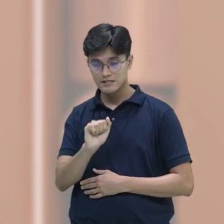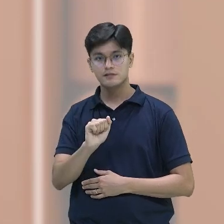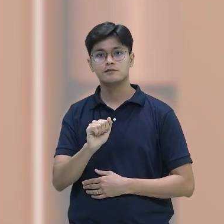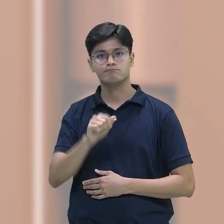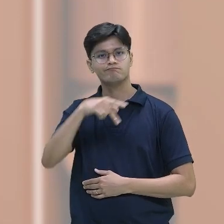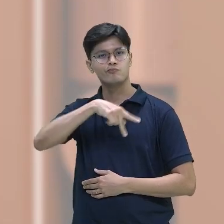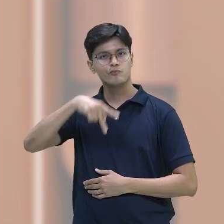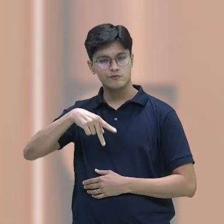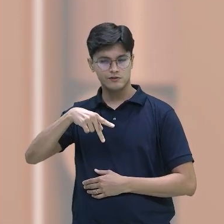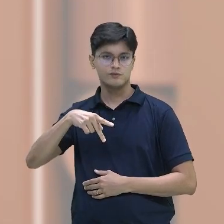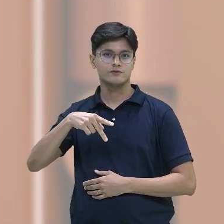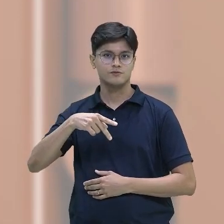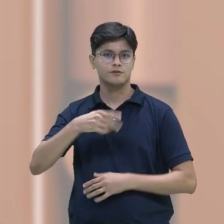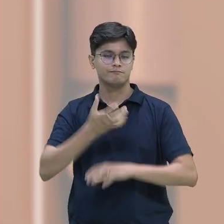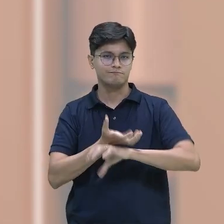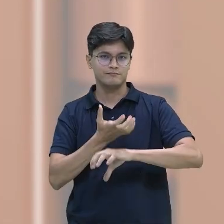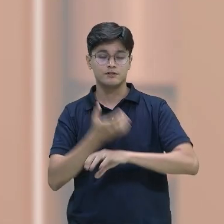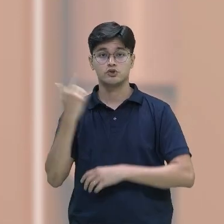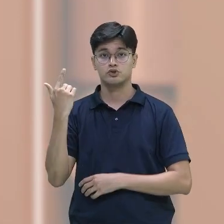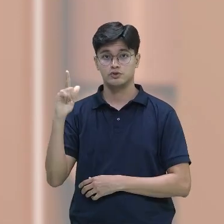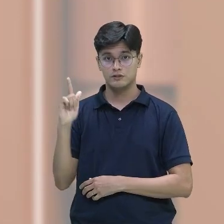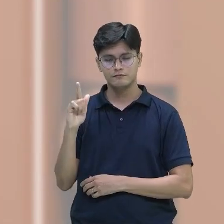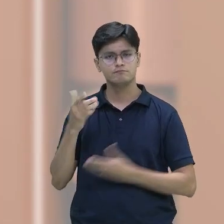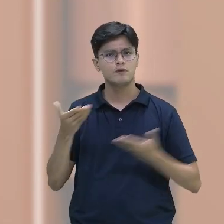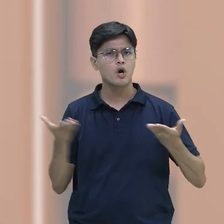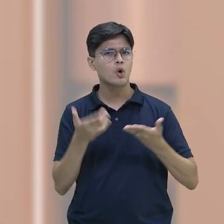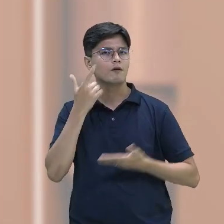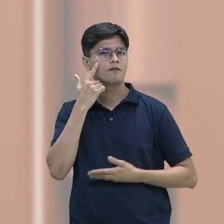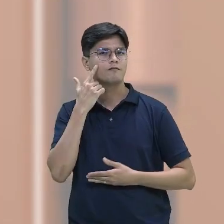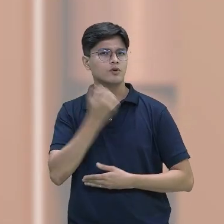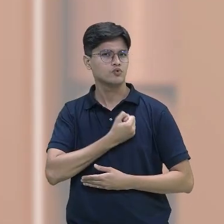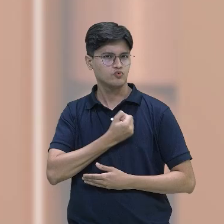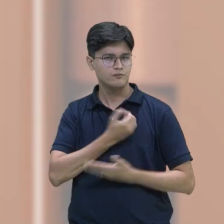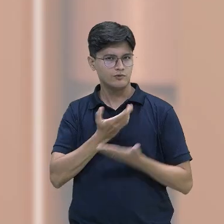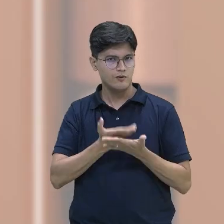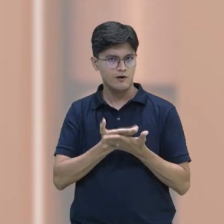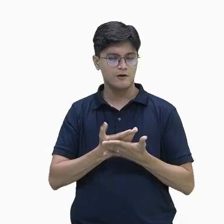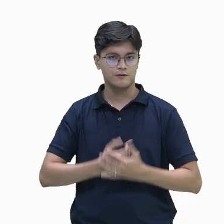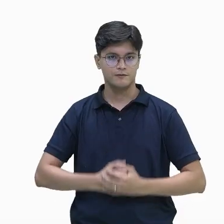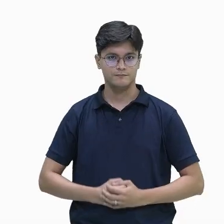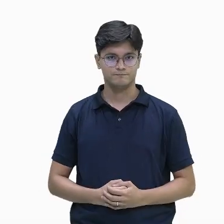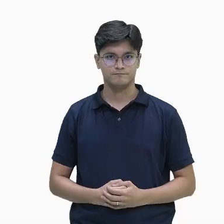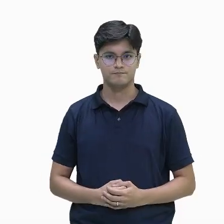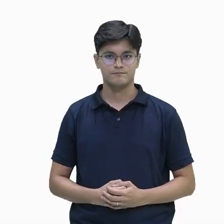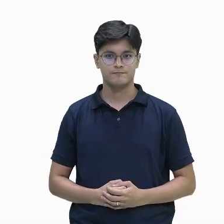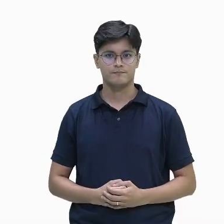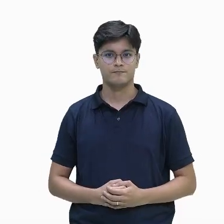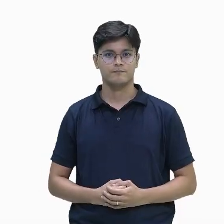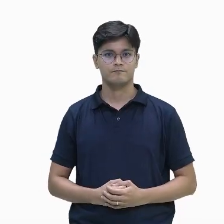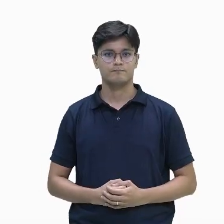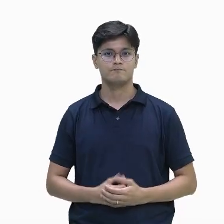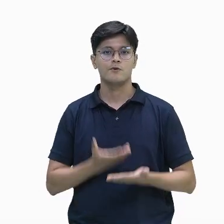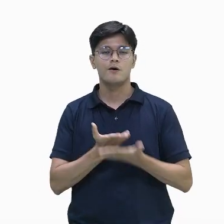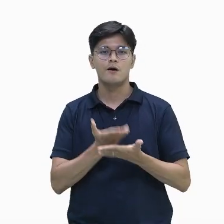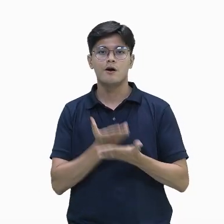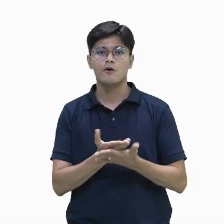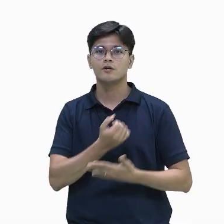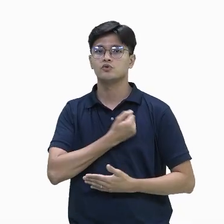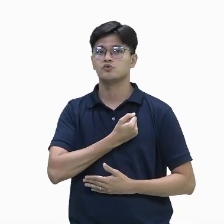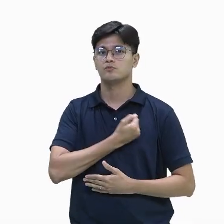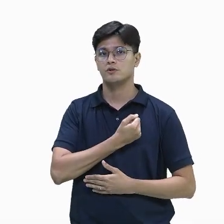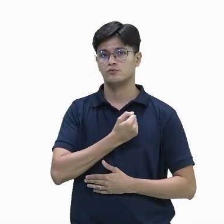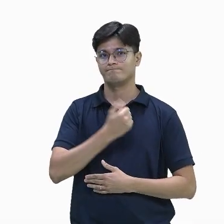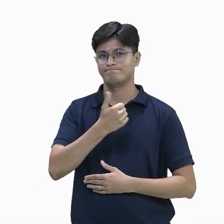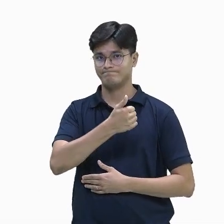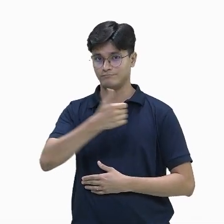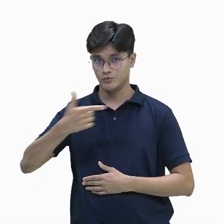componente de Geografia. Vamos verificar o número da nossa aula? Então, temos aí a nossa aula de número 12,